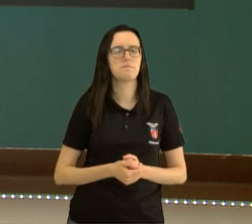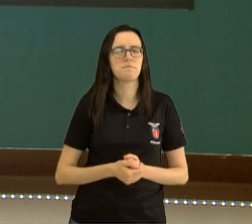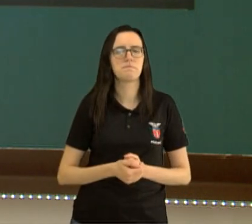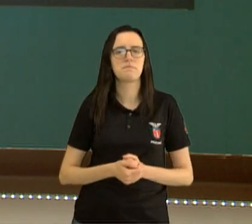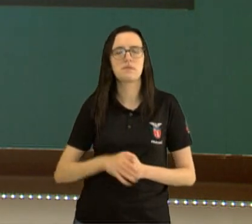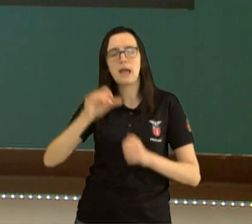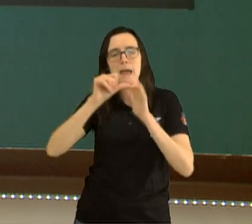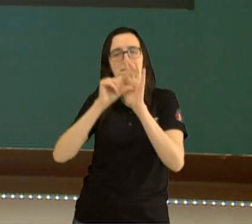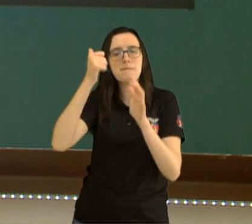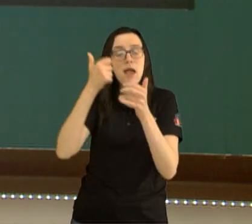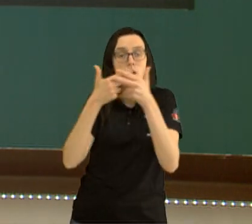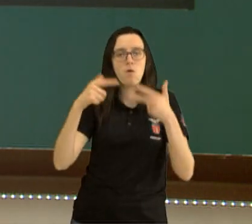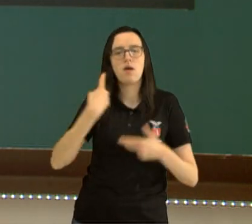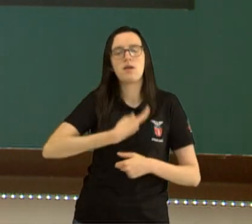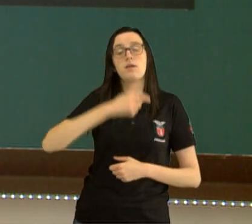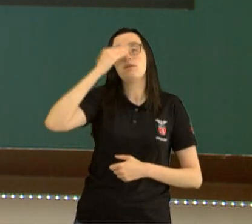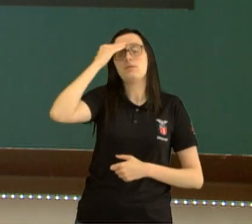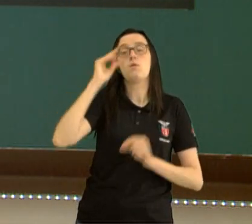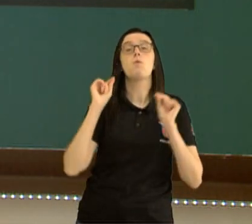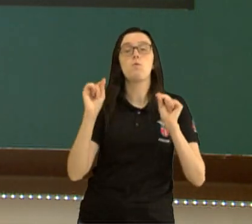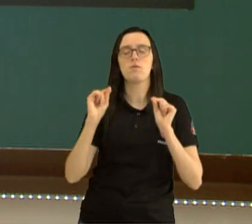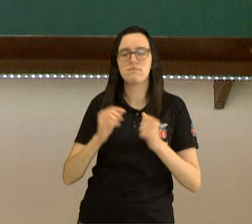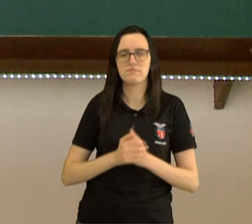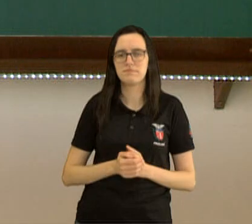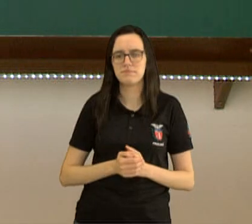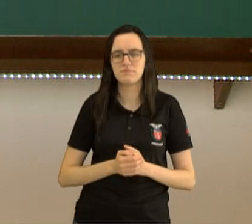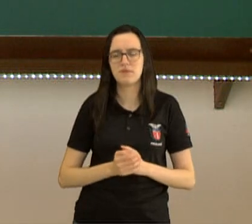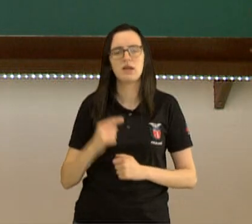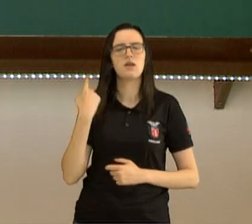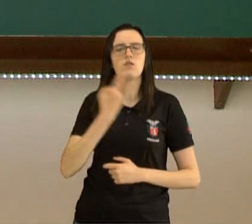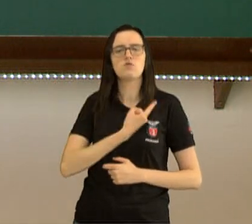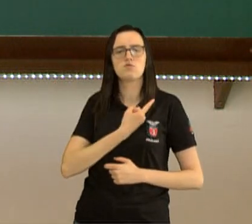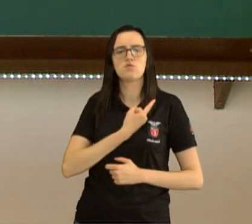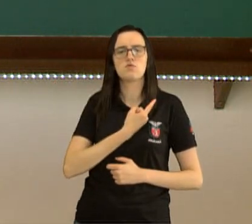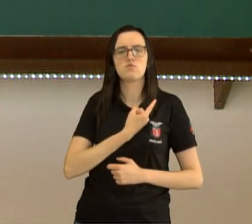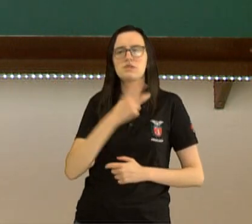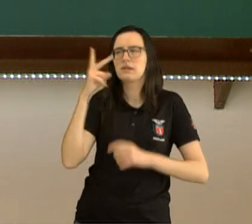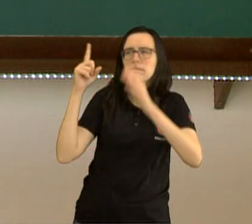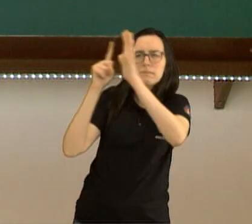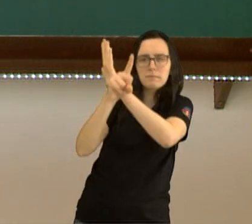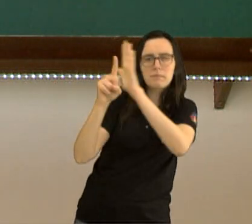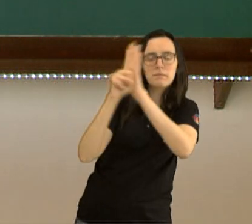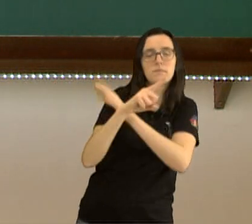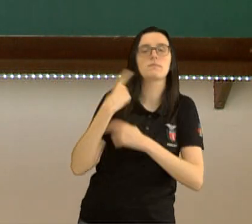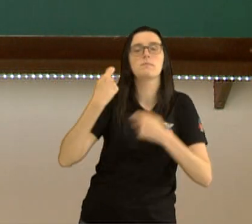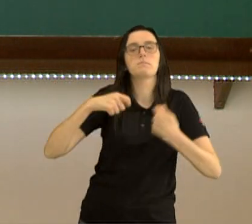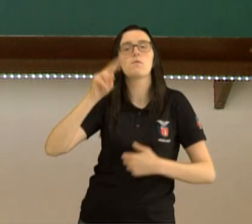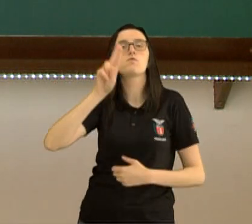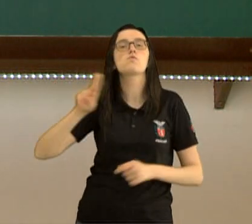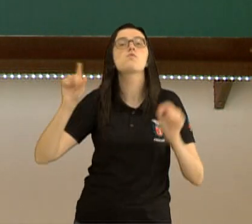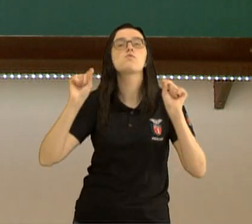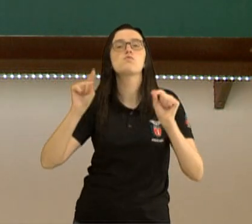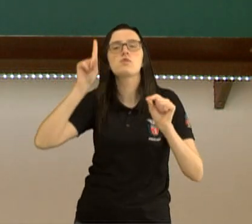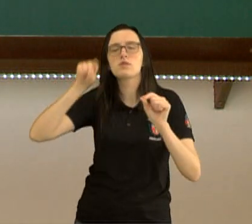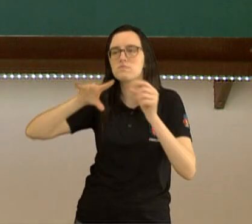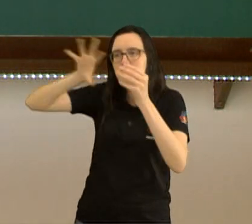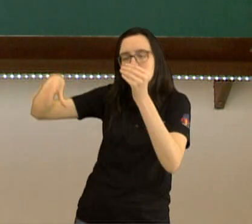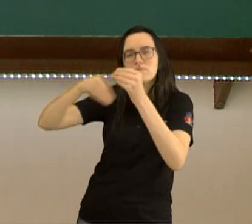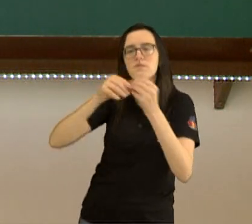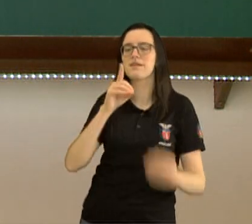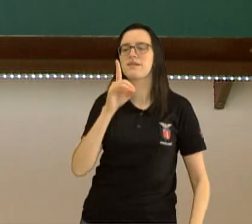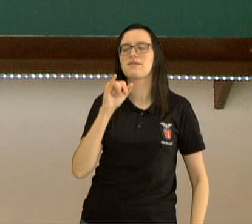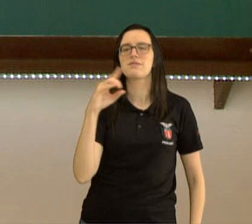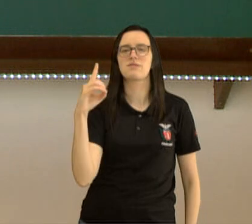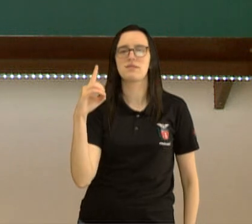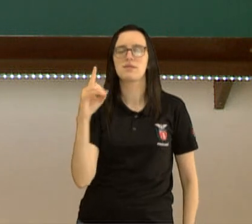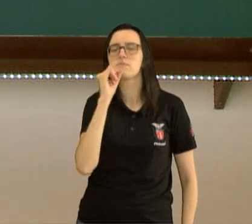A primeira coisa que a gente tem que ter em mente é o seguinte. Quando a gente for formar alguma pergunta, a gente precisa utilizar o auxiliar did, tá?